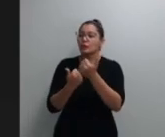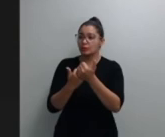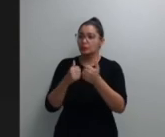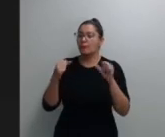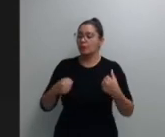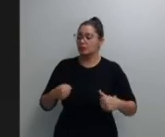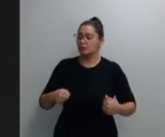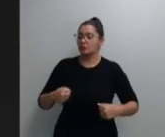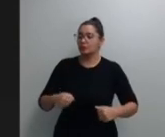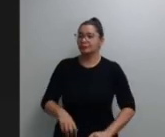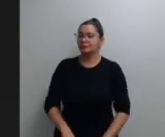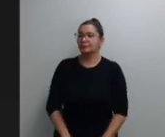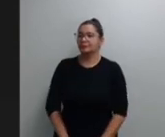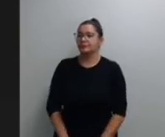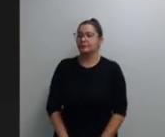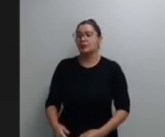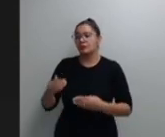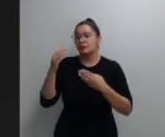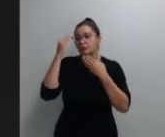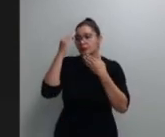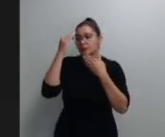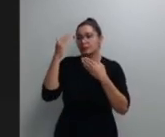eu agradeço